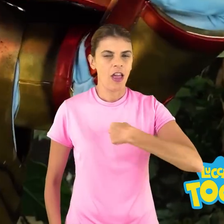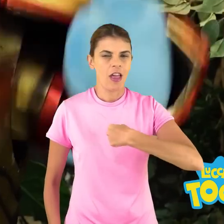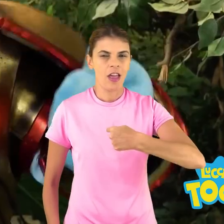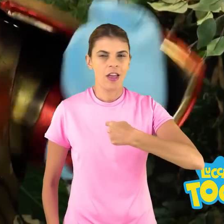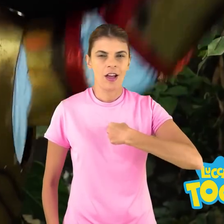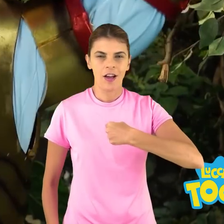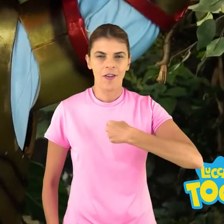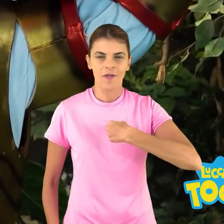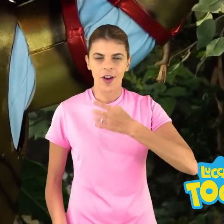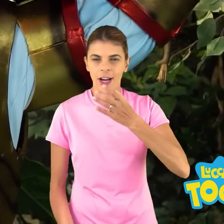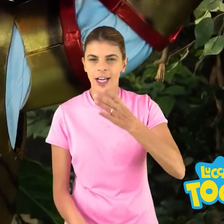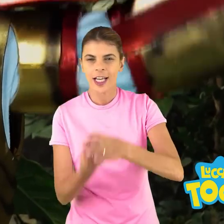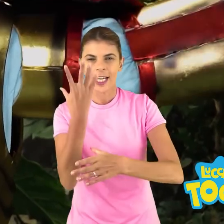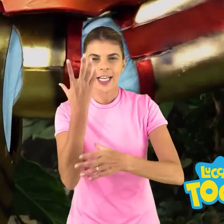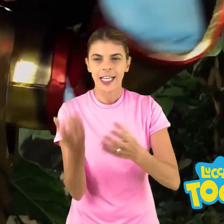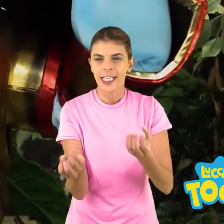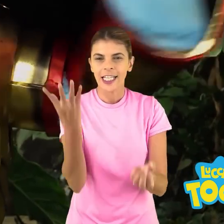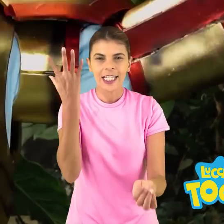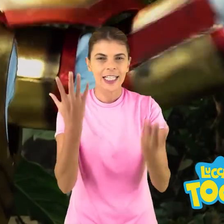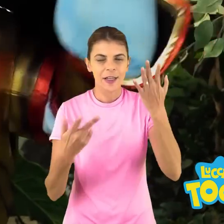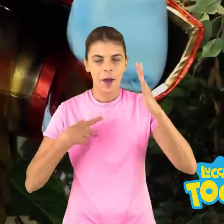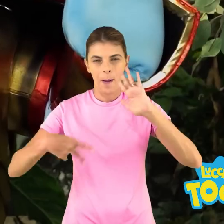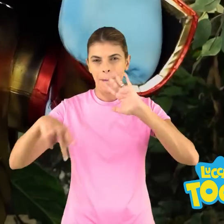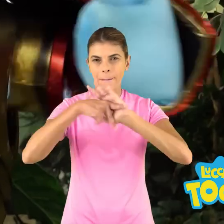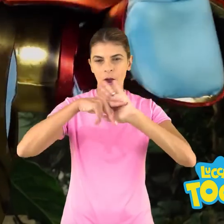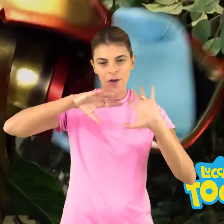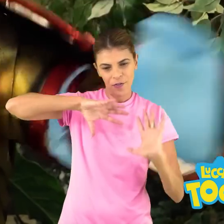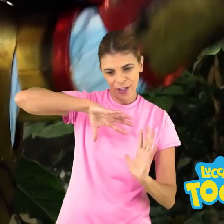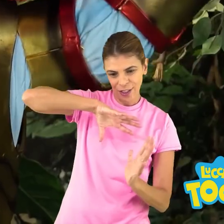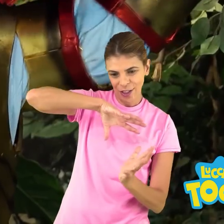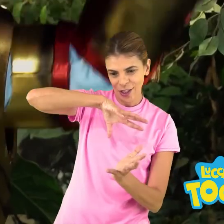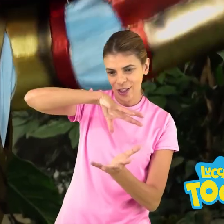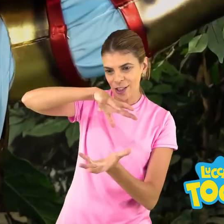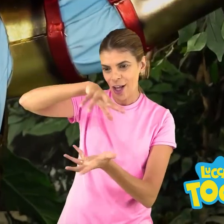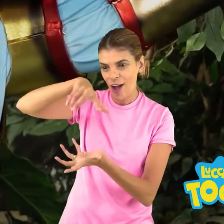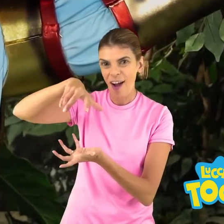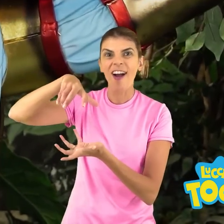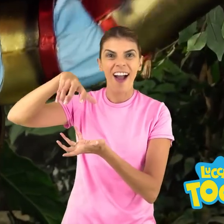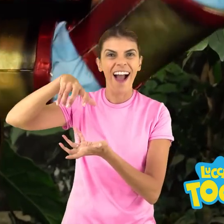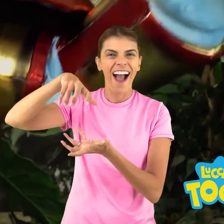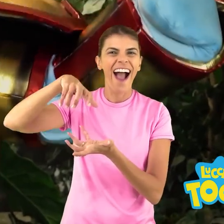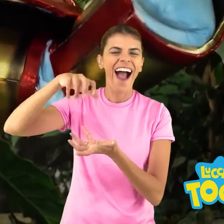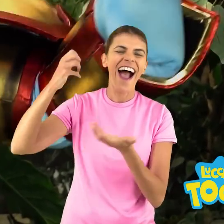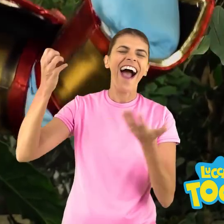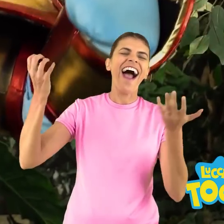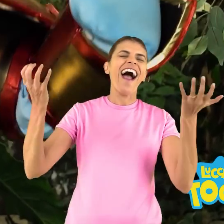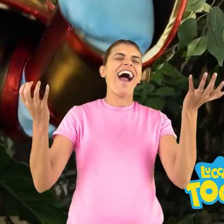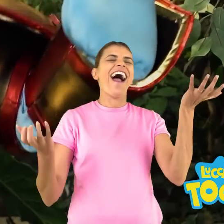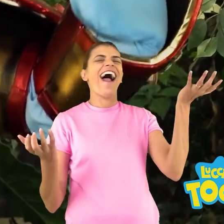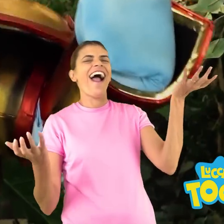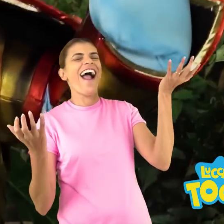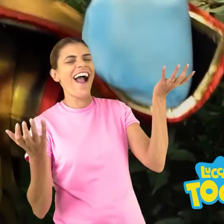vou criar o meu próprio universo! Ah!